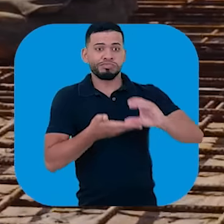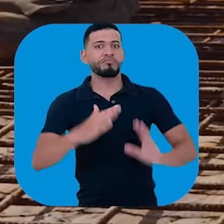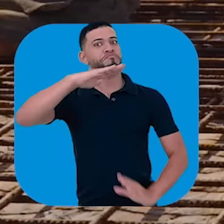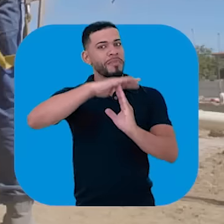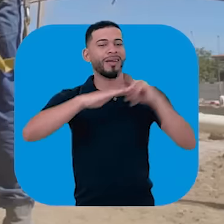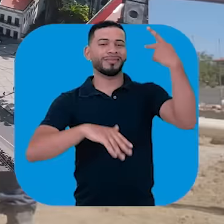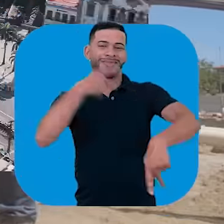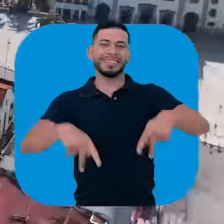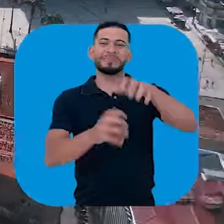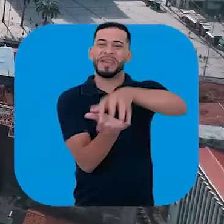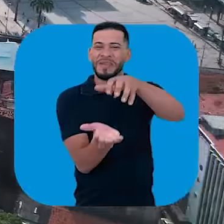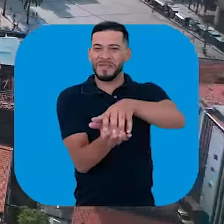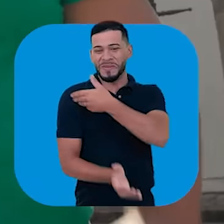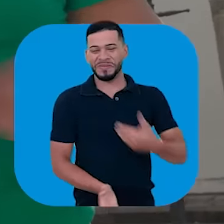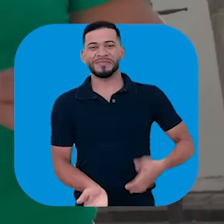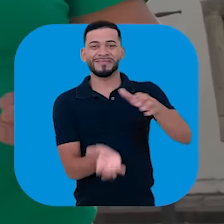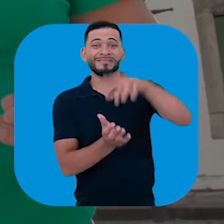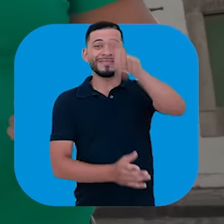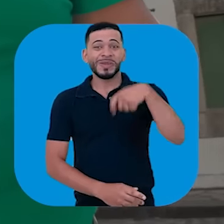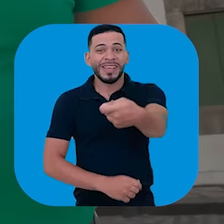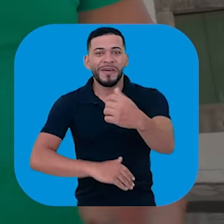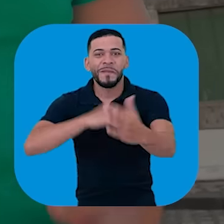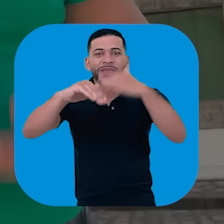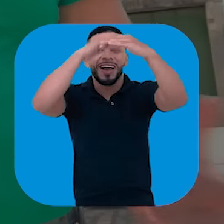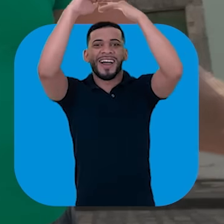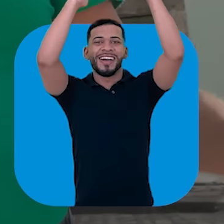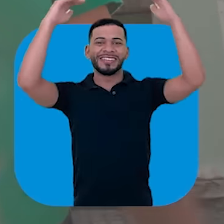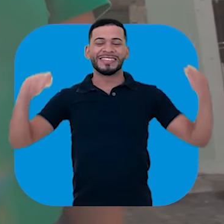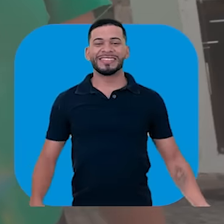história na capital de todos os pernambucanos. Governo de Pernambuco. Estado de mudança.